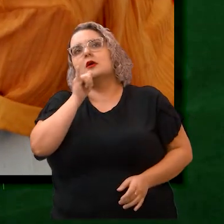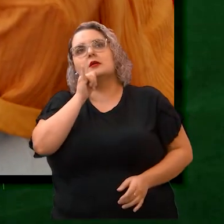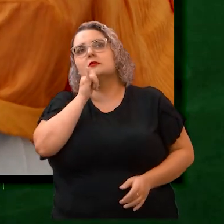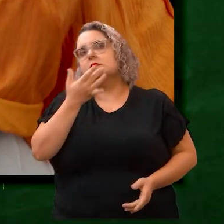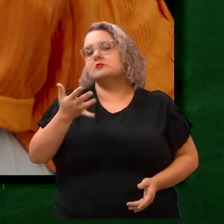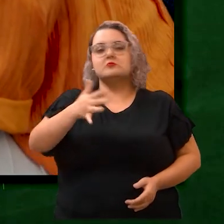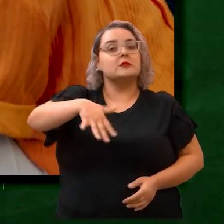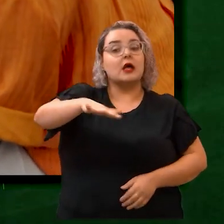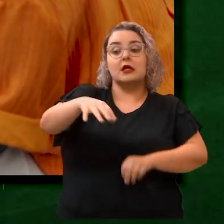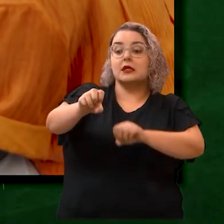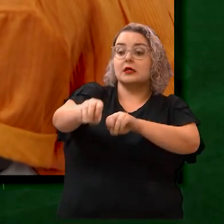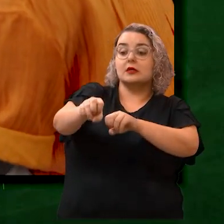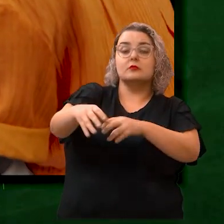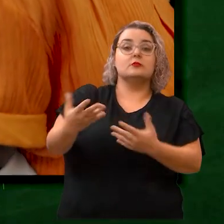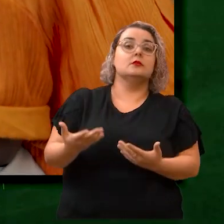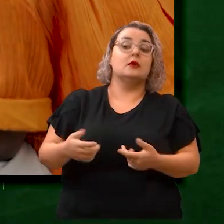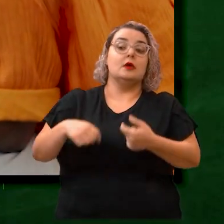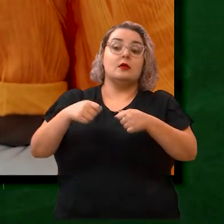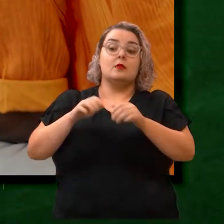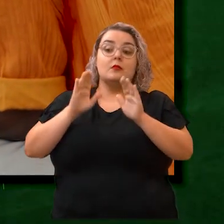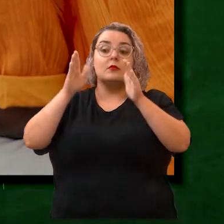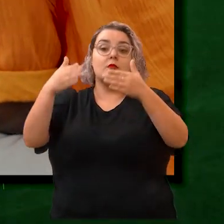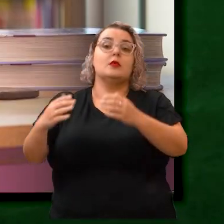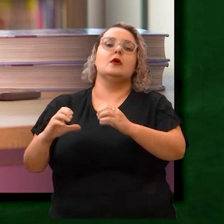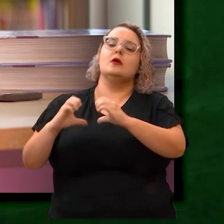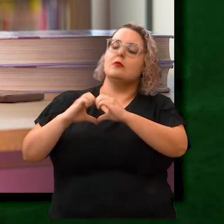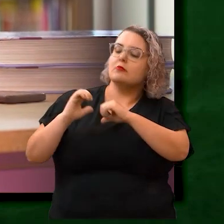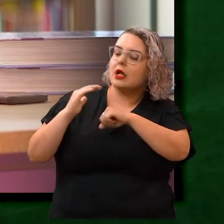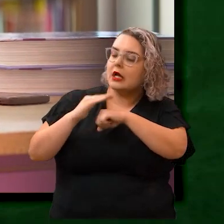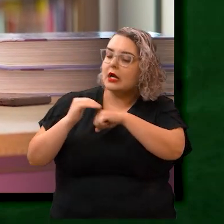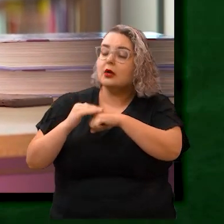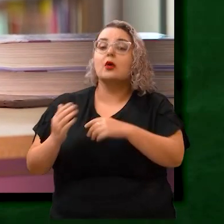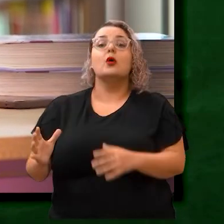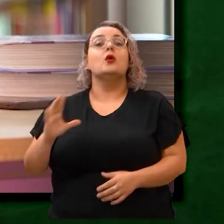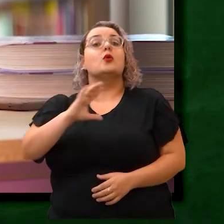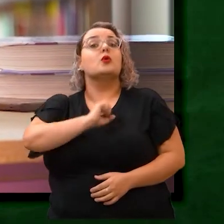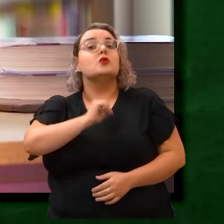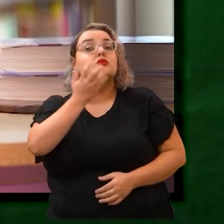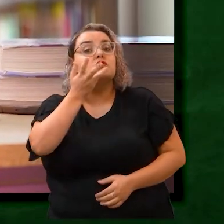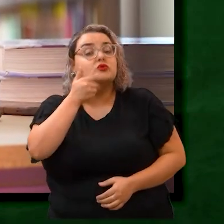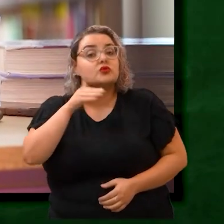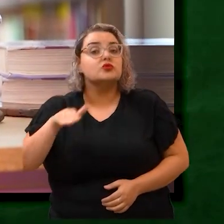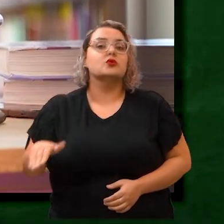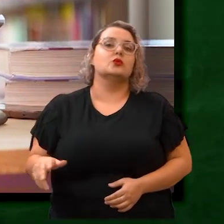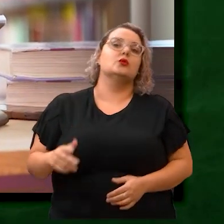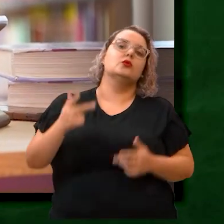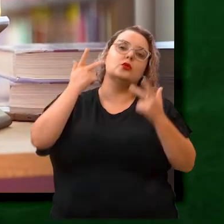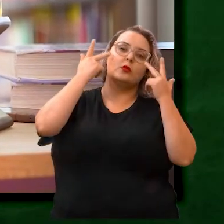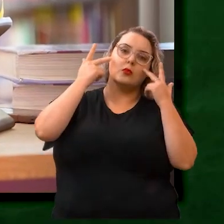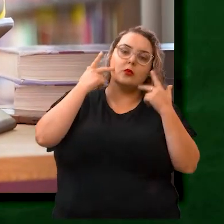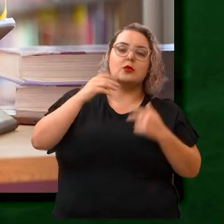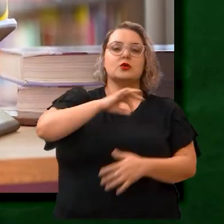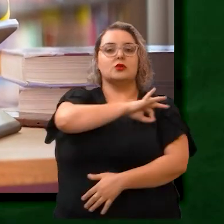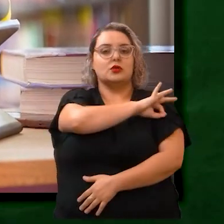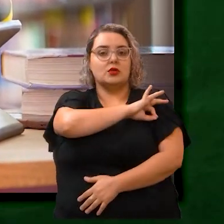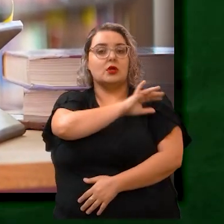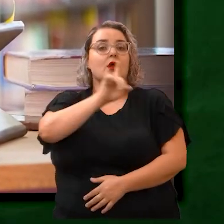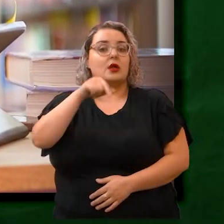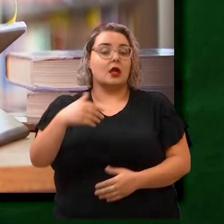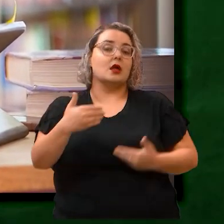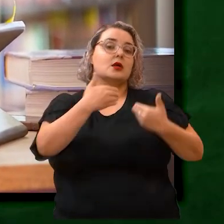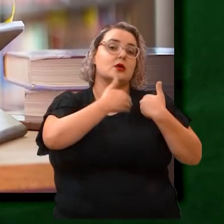concurso na área da Educação onde você tem que ser muito mais amável carinhoso gostar de crianças normalmente a prefeitura é que é responsável